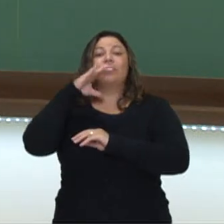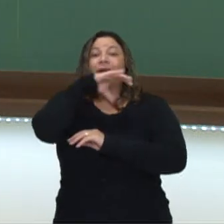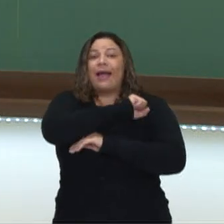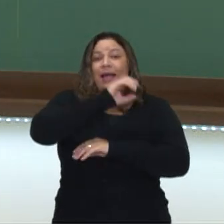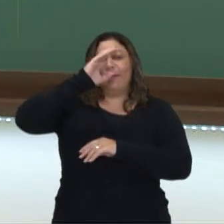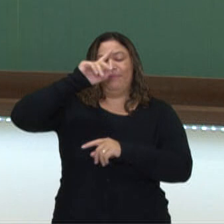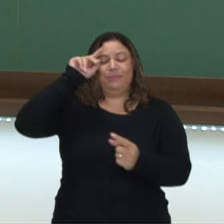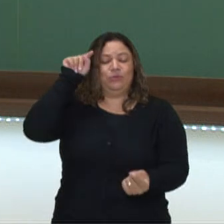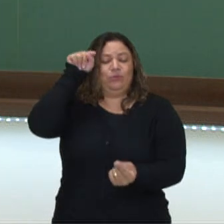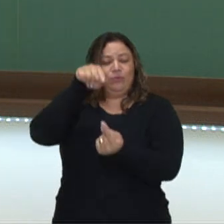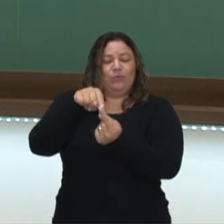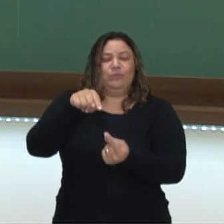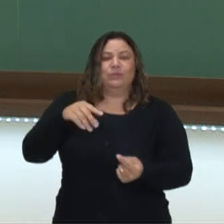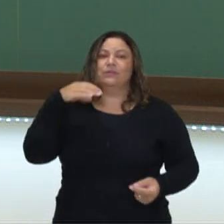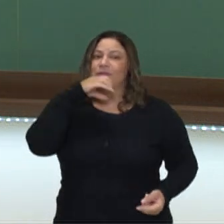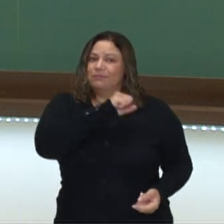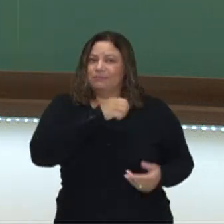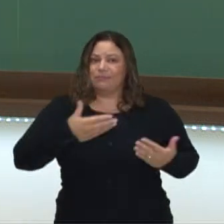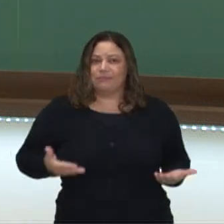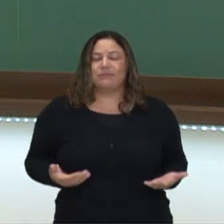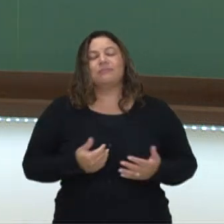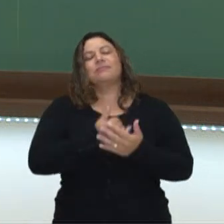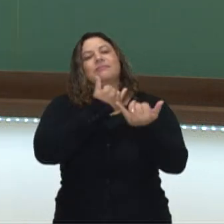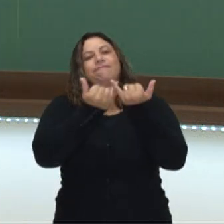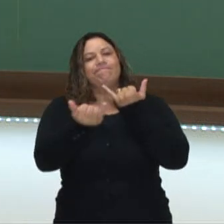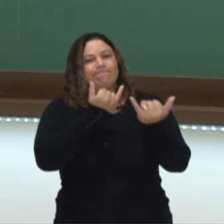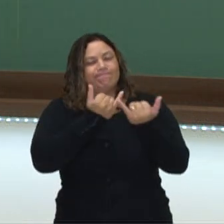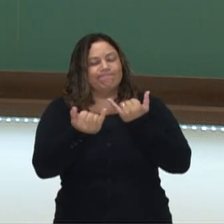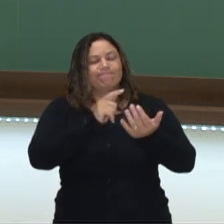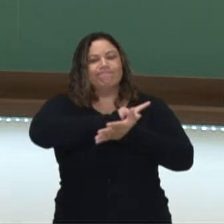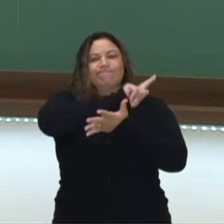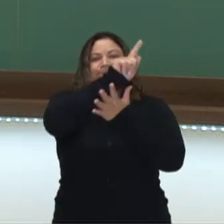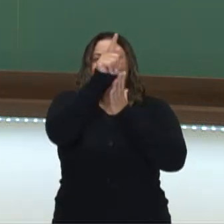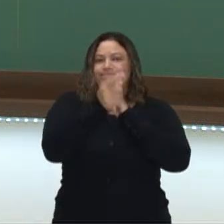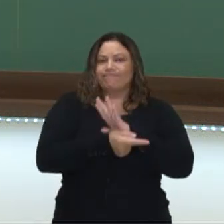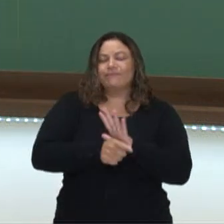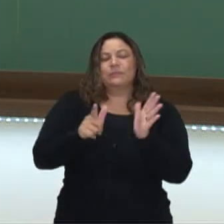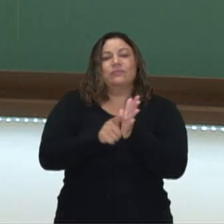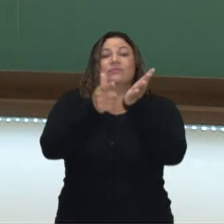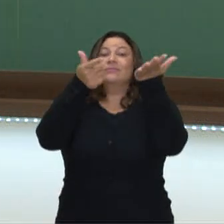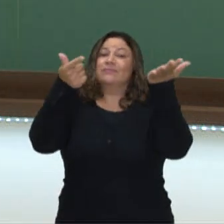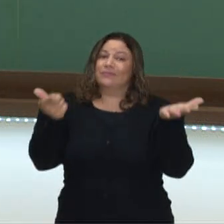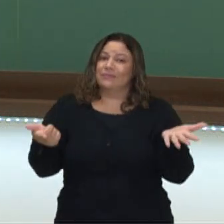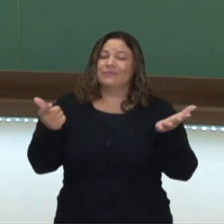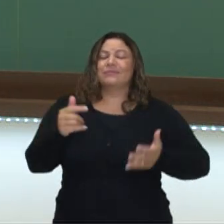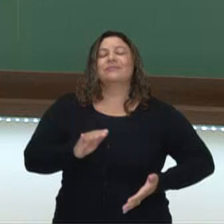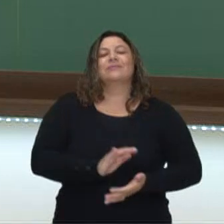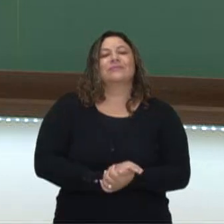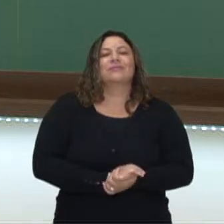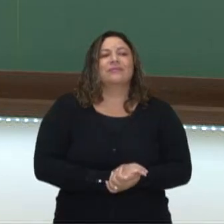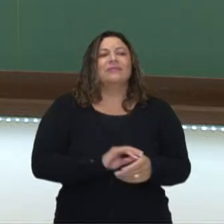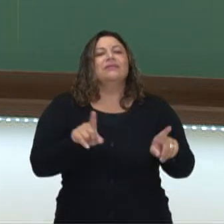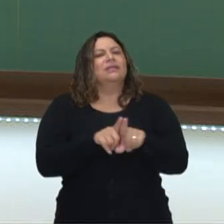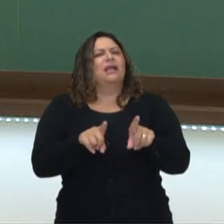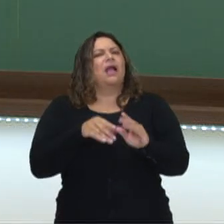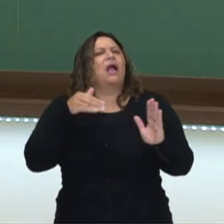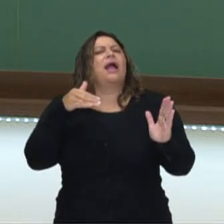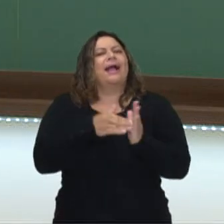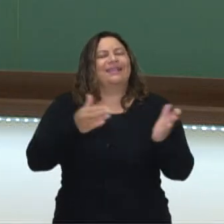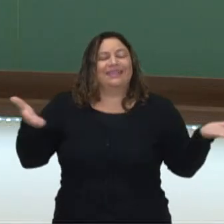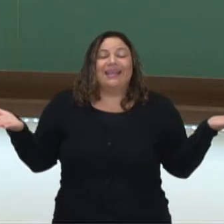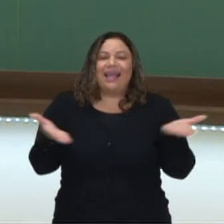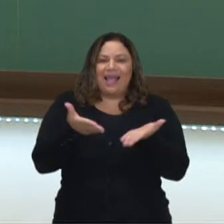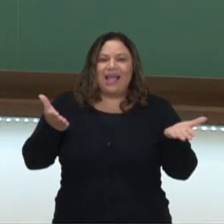breve, né? Ele se assemelha muito aos gêneros jornalísticos. tanto que ainda hoje